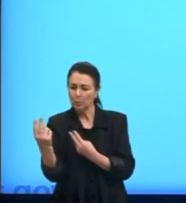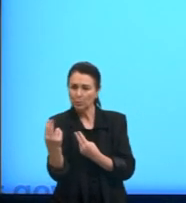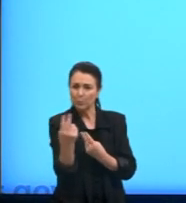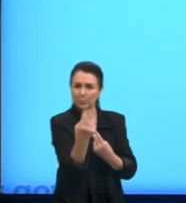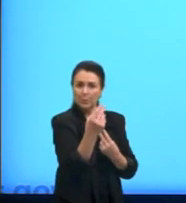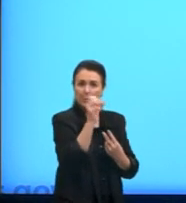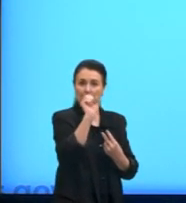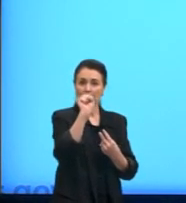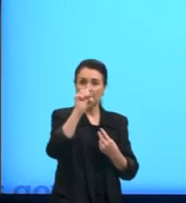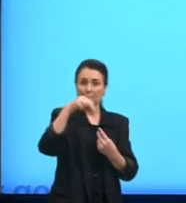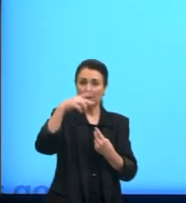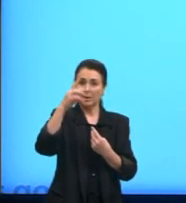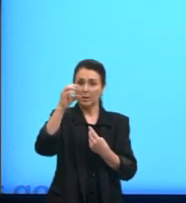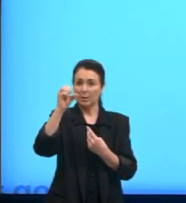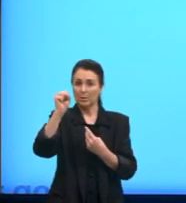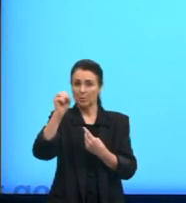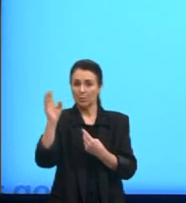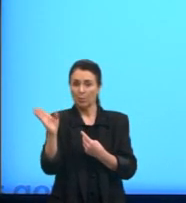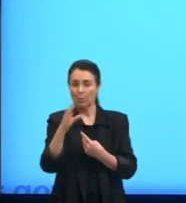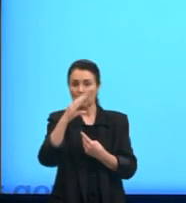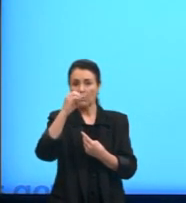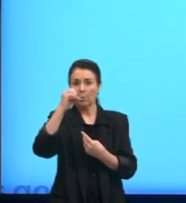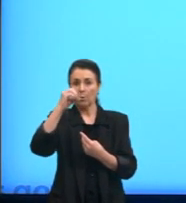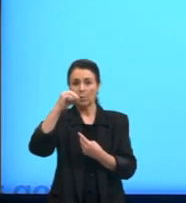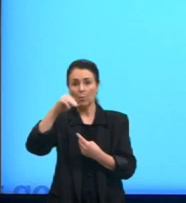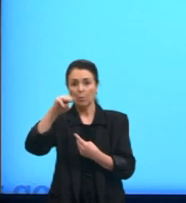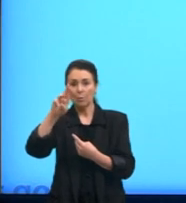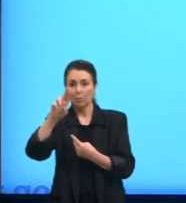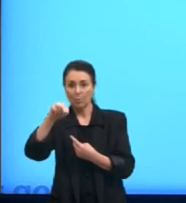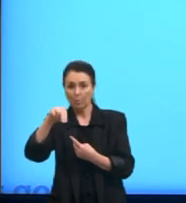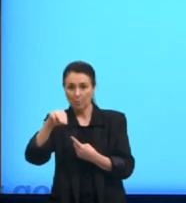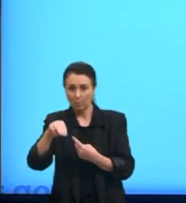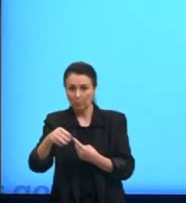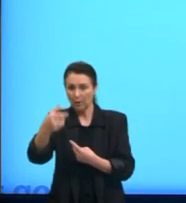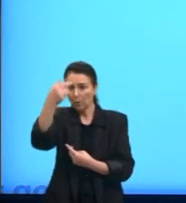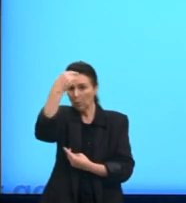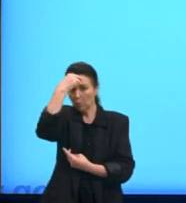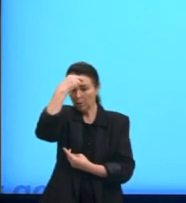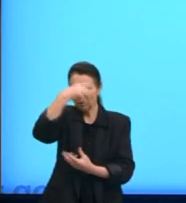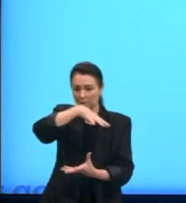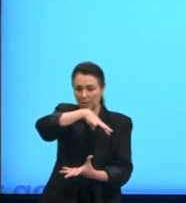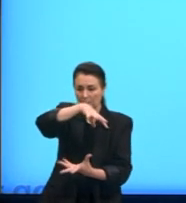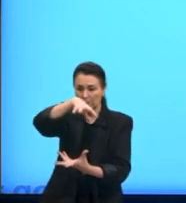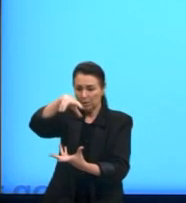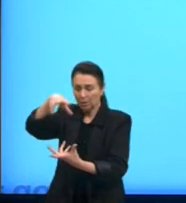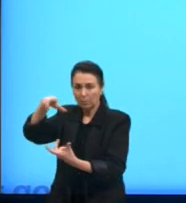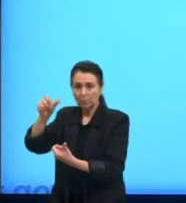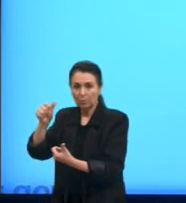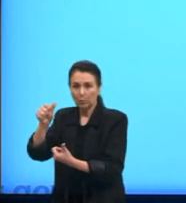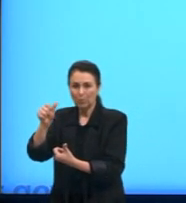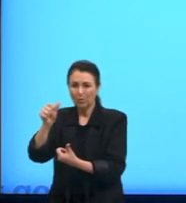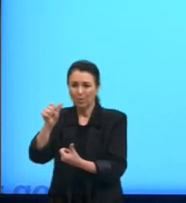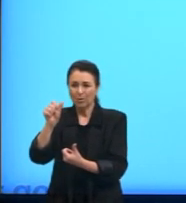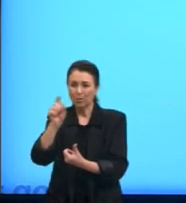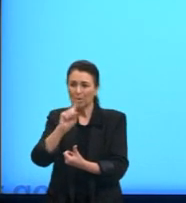forma também de compreender a realidade tomar consciência do mundo sem muita racionalização sem muito uso da razão